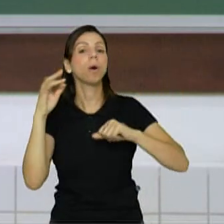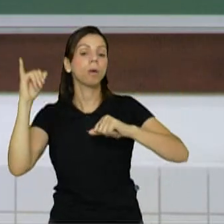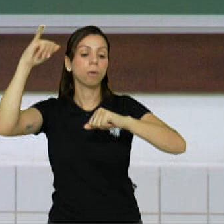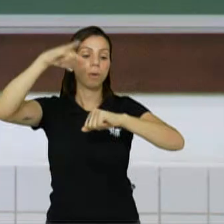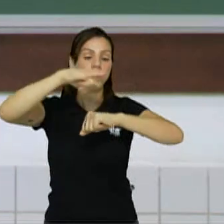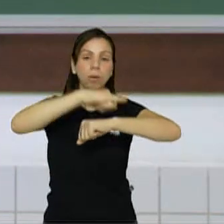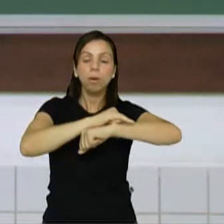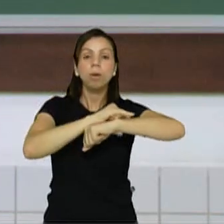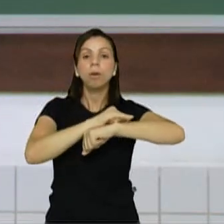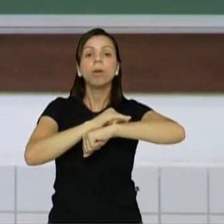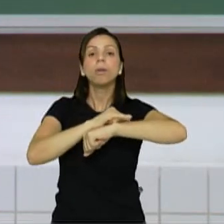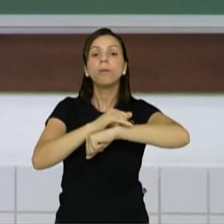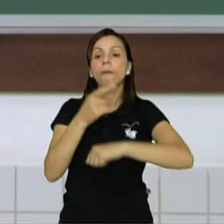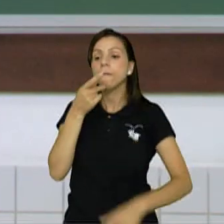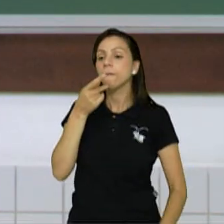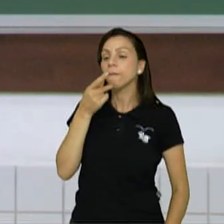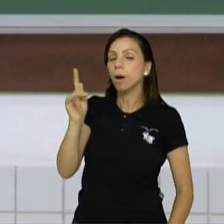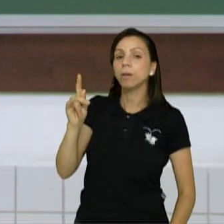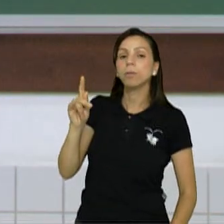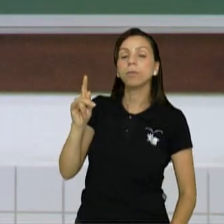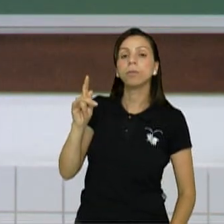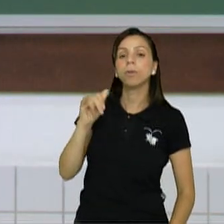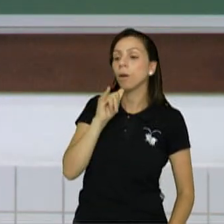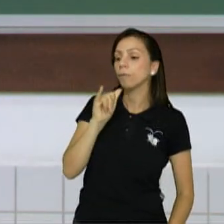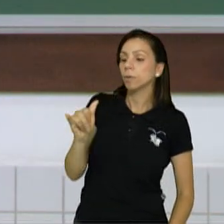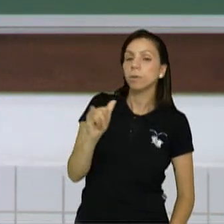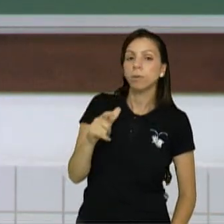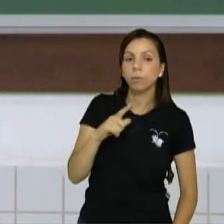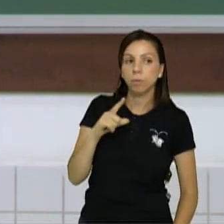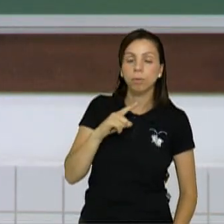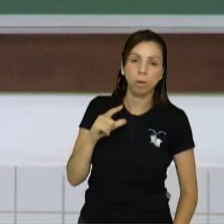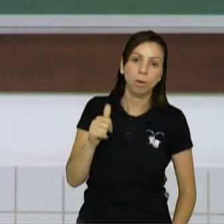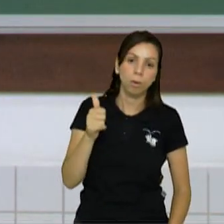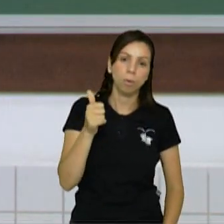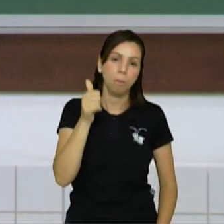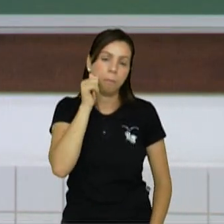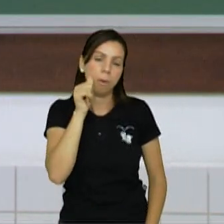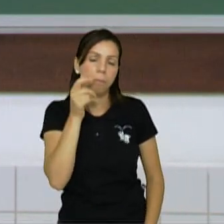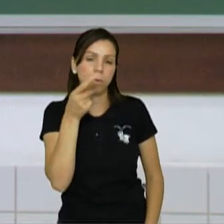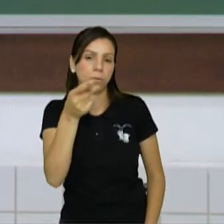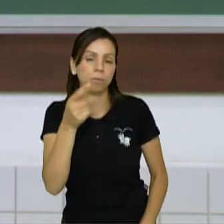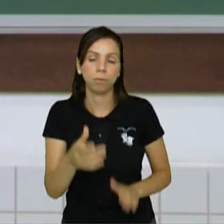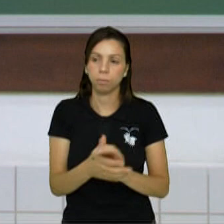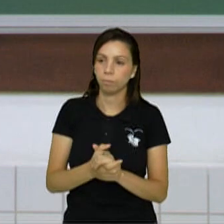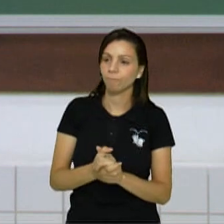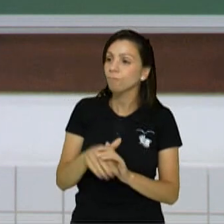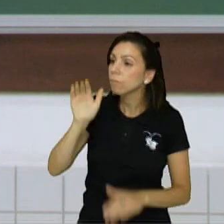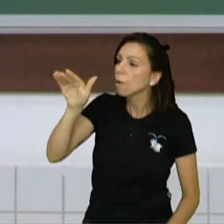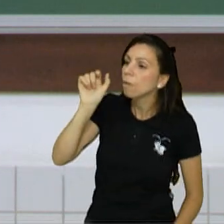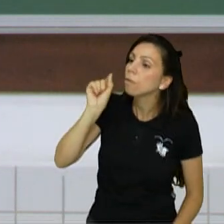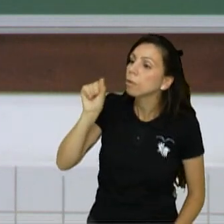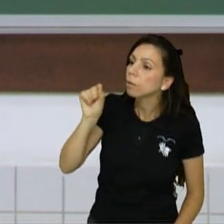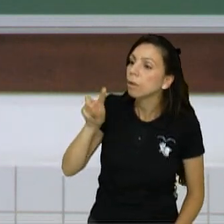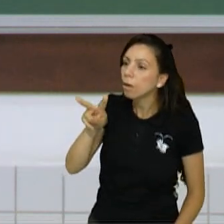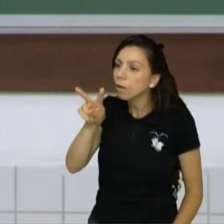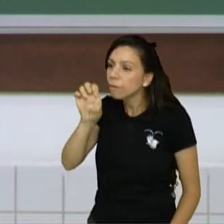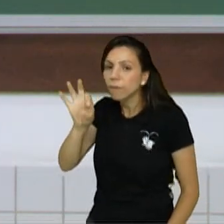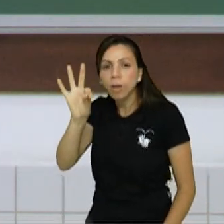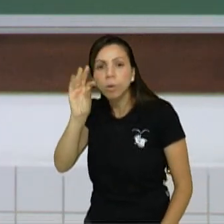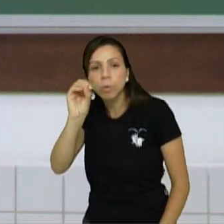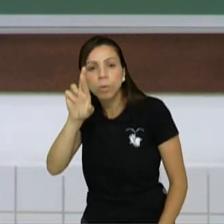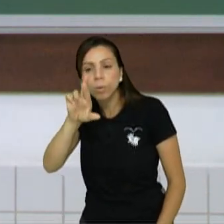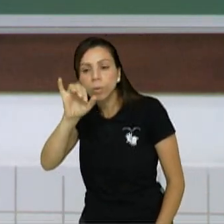falou para os controladores, ele falou, era uma moça, né? Ele falou assim, senhorita, vetores,